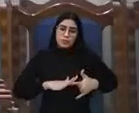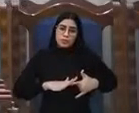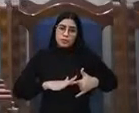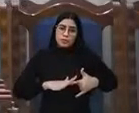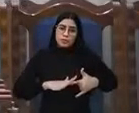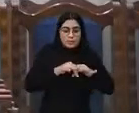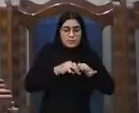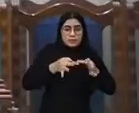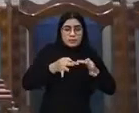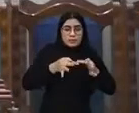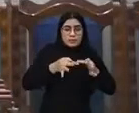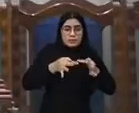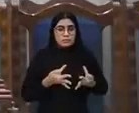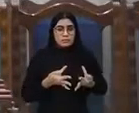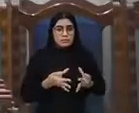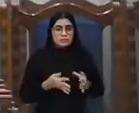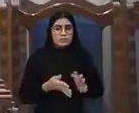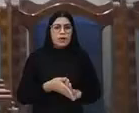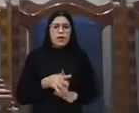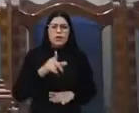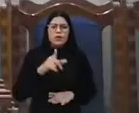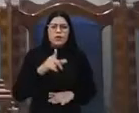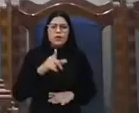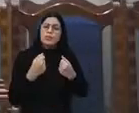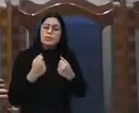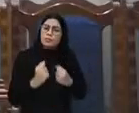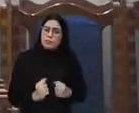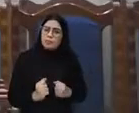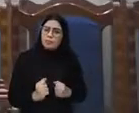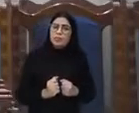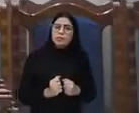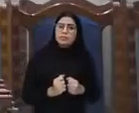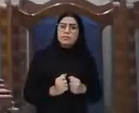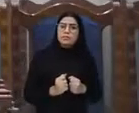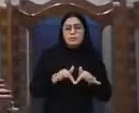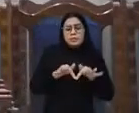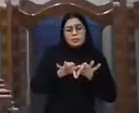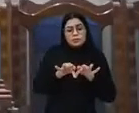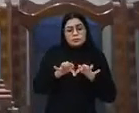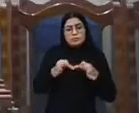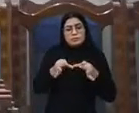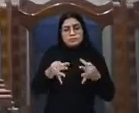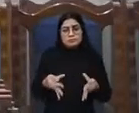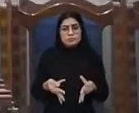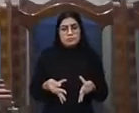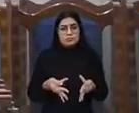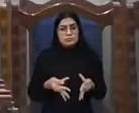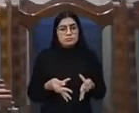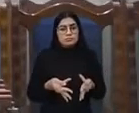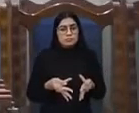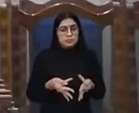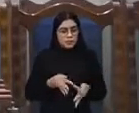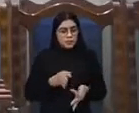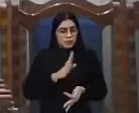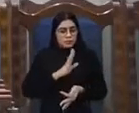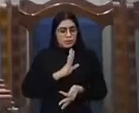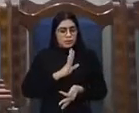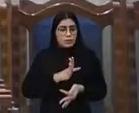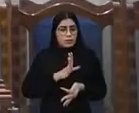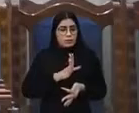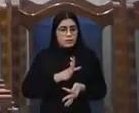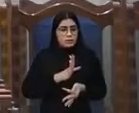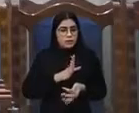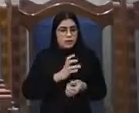coração. Você pode ser humilde como você quer que seja. Se você é uma pessoa quebrantada de